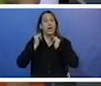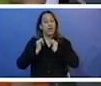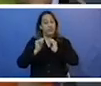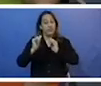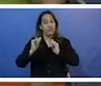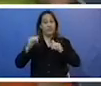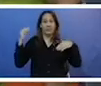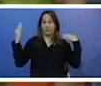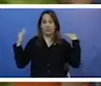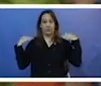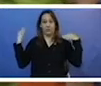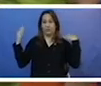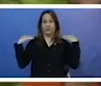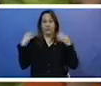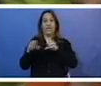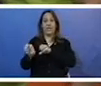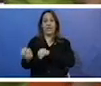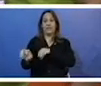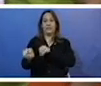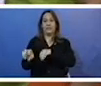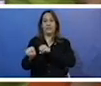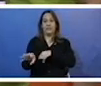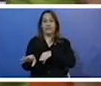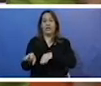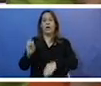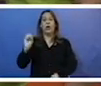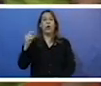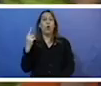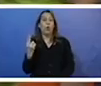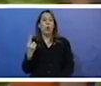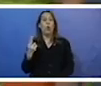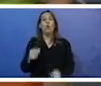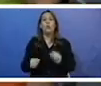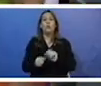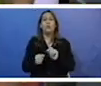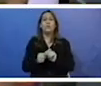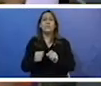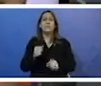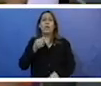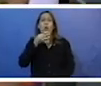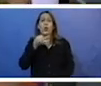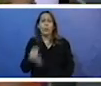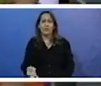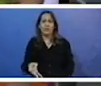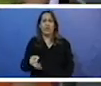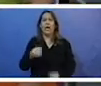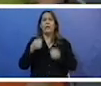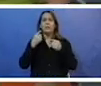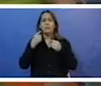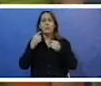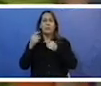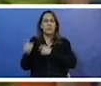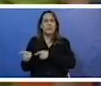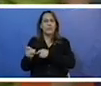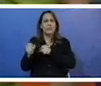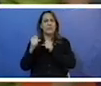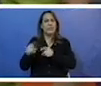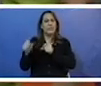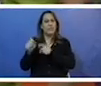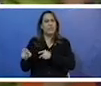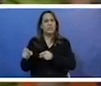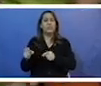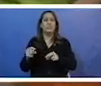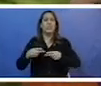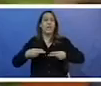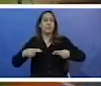noticiar, divertir, ensinar as pessoas ou mesmo fazer comentários e críticas a indivíduos e a